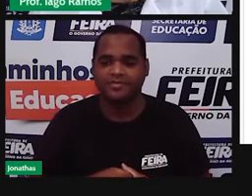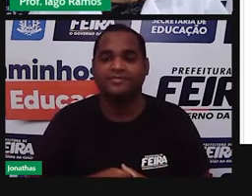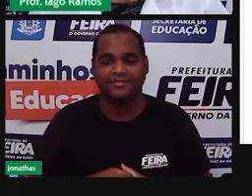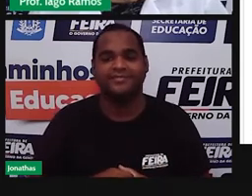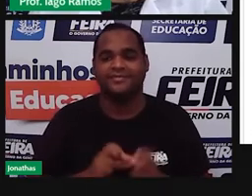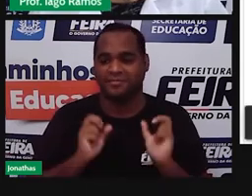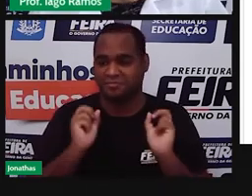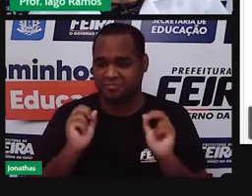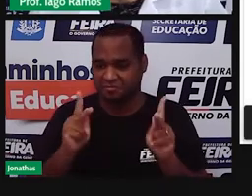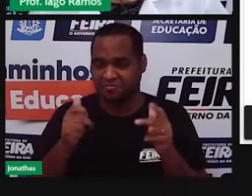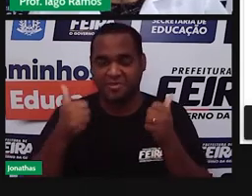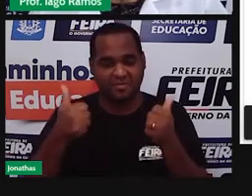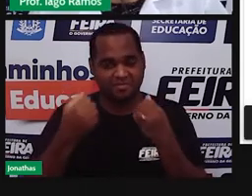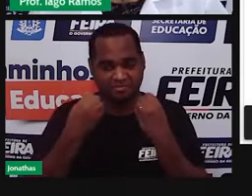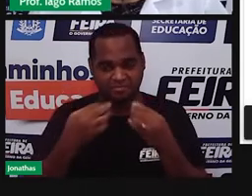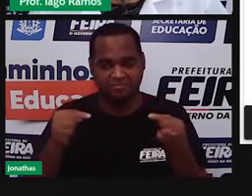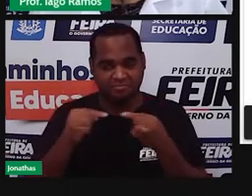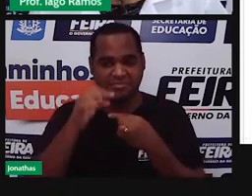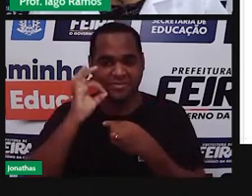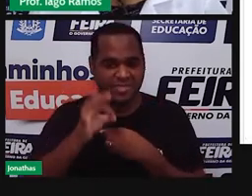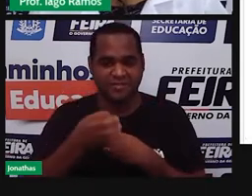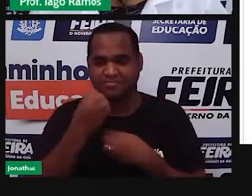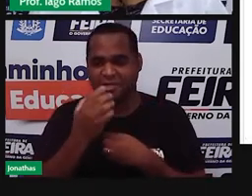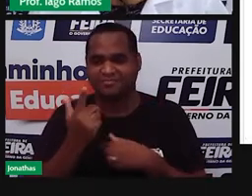Pronto, agora está do jeito que eu queria. Certo?